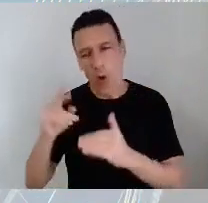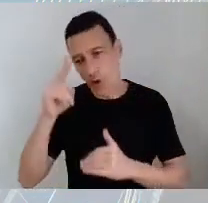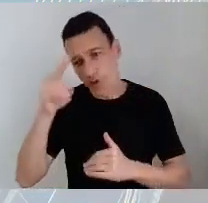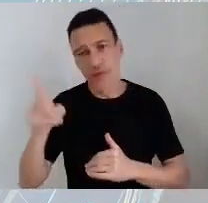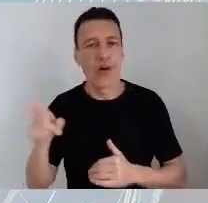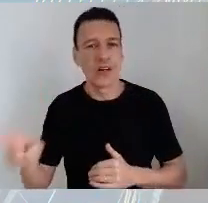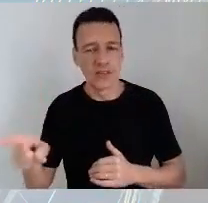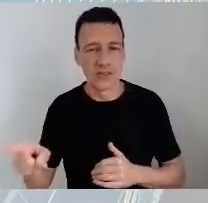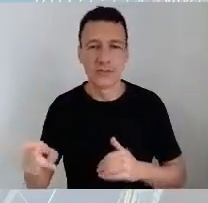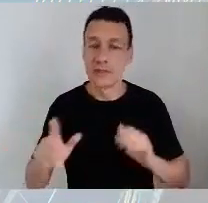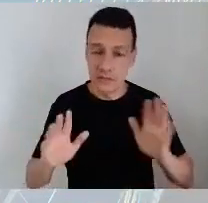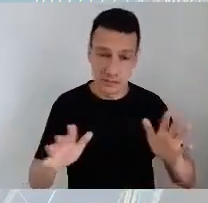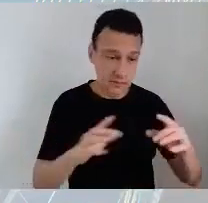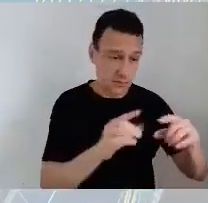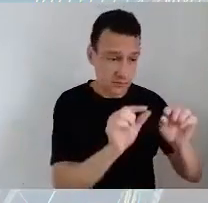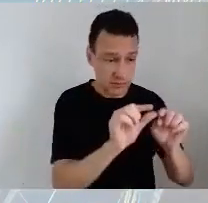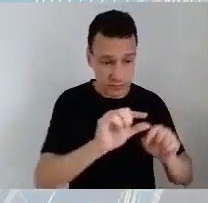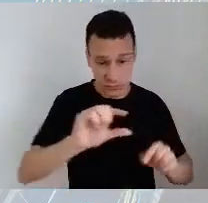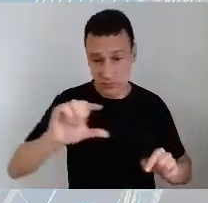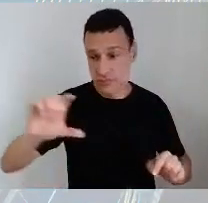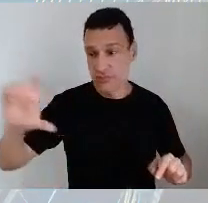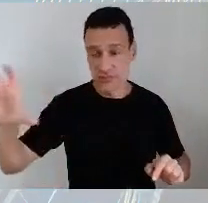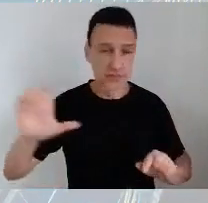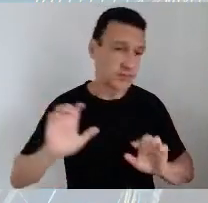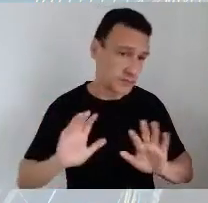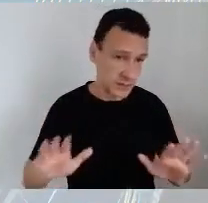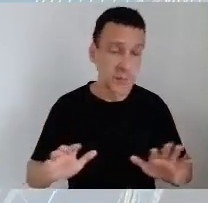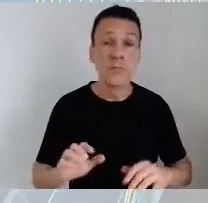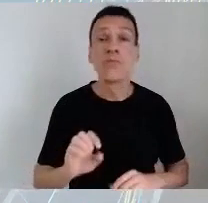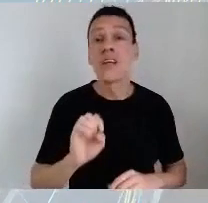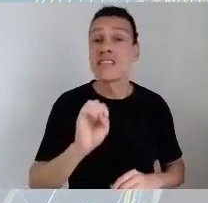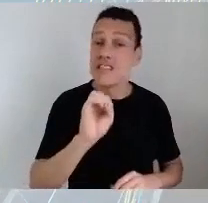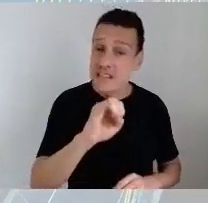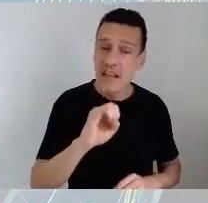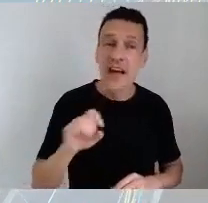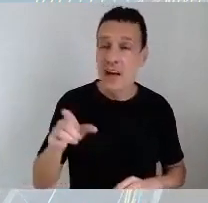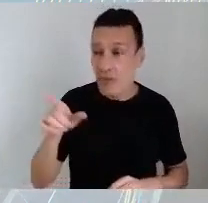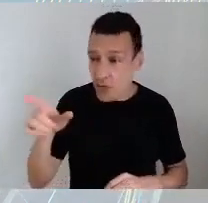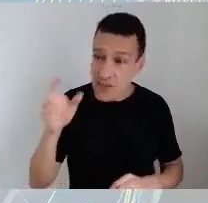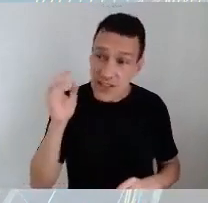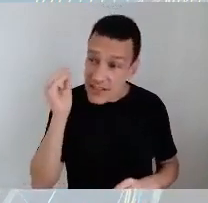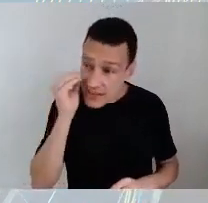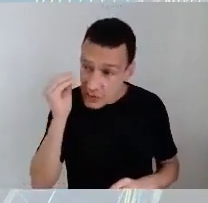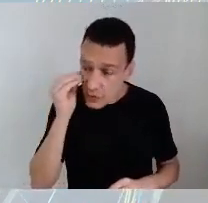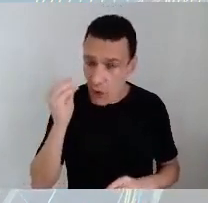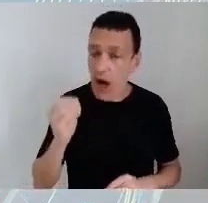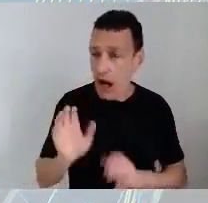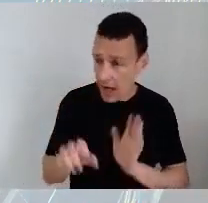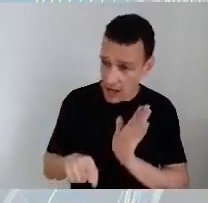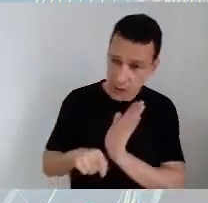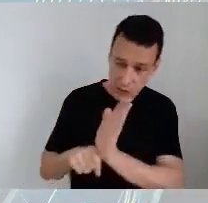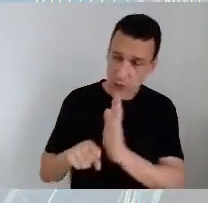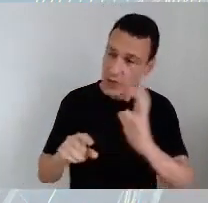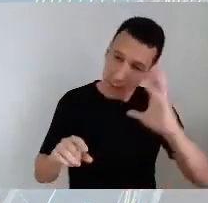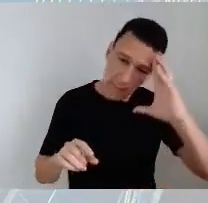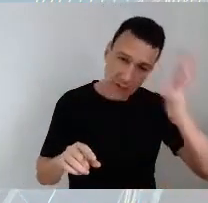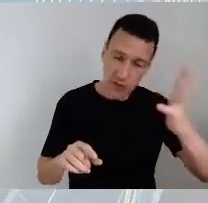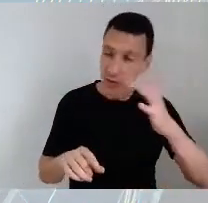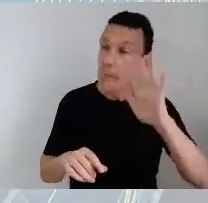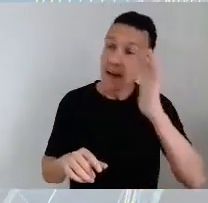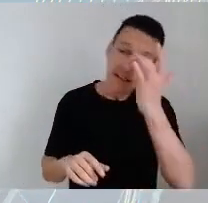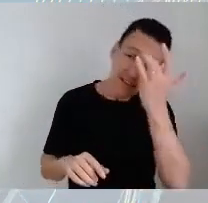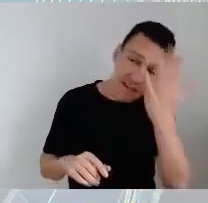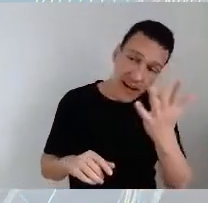solução testada facilitou a resolução do problema do usuário. Então, a coleta ali,